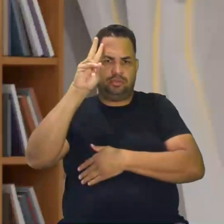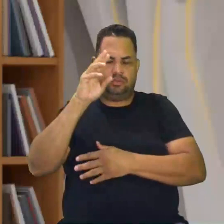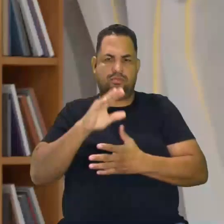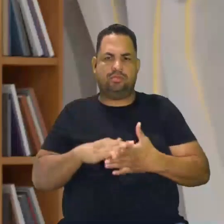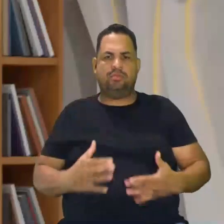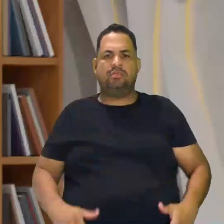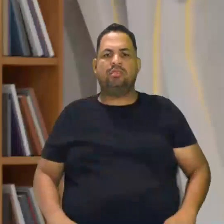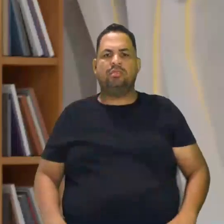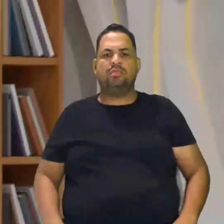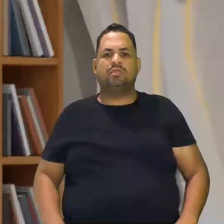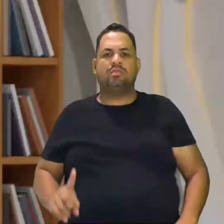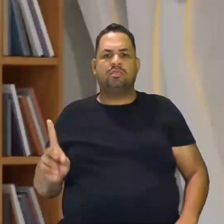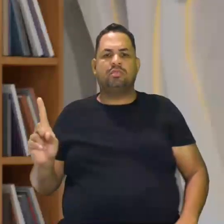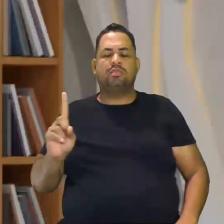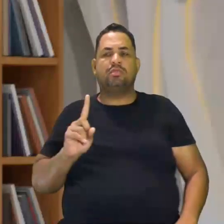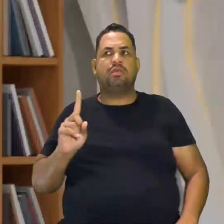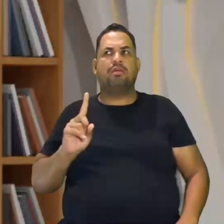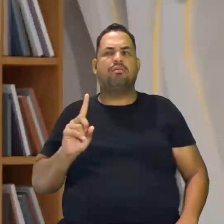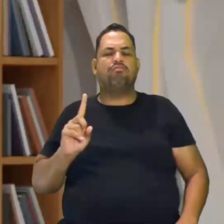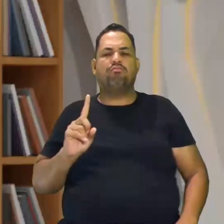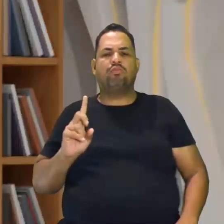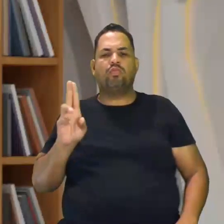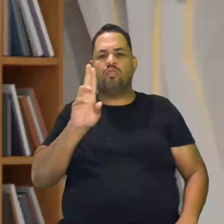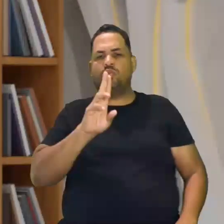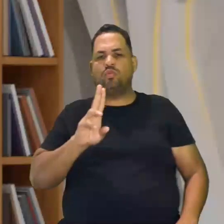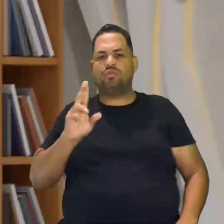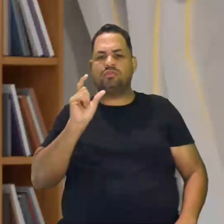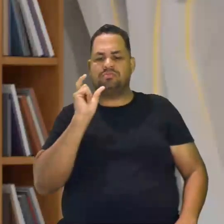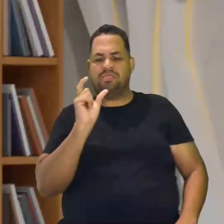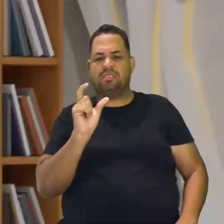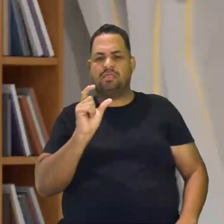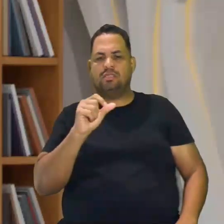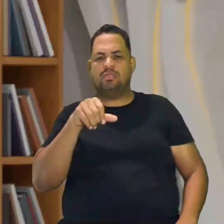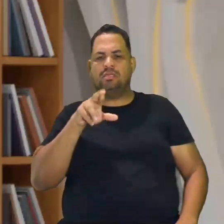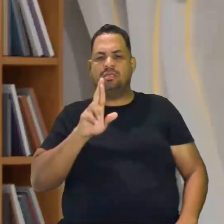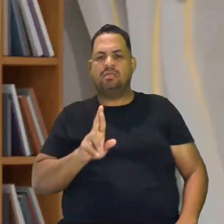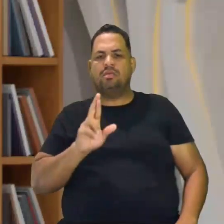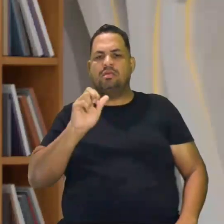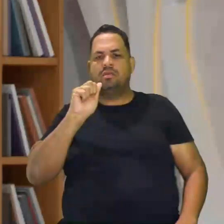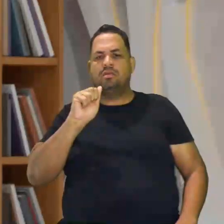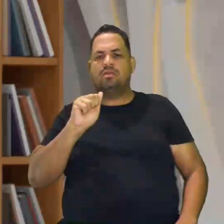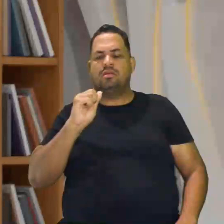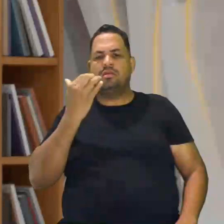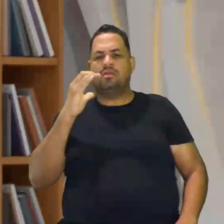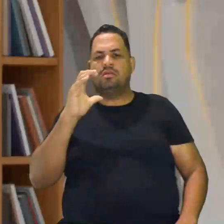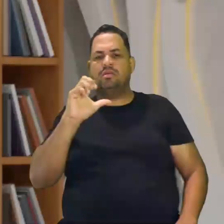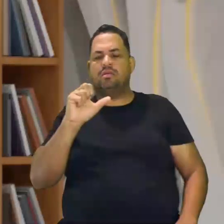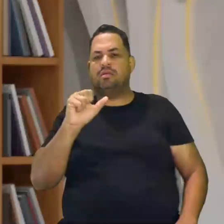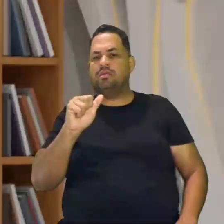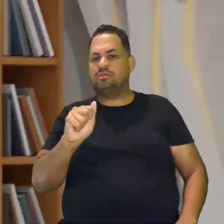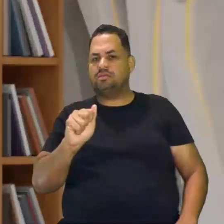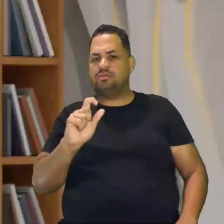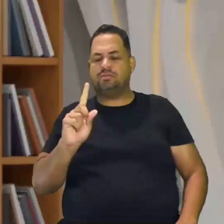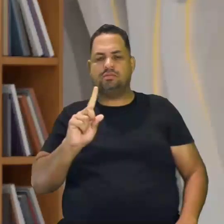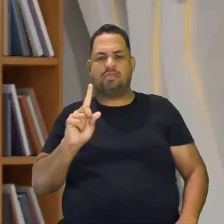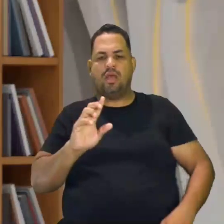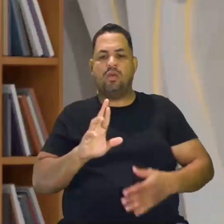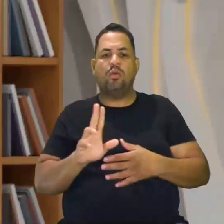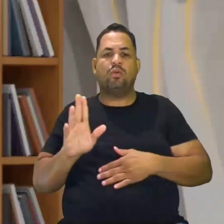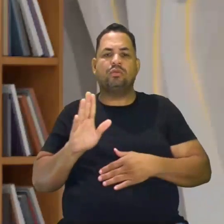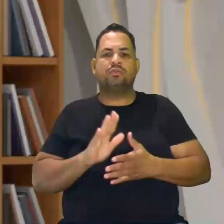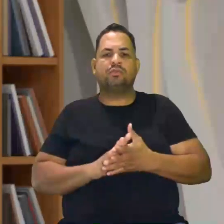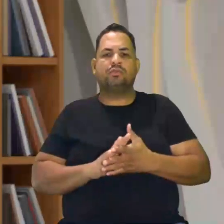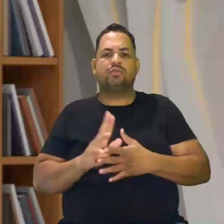historiadores, enfim, eles não utilizam essa concepção mais, essa palavra raça. A gente não utiliza mais isso, a gente